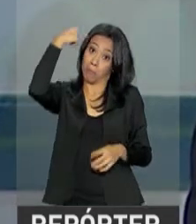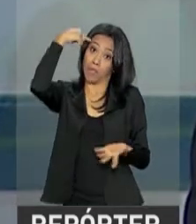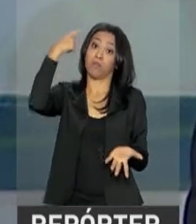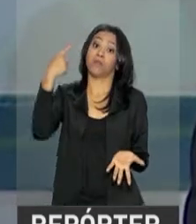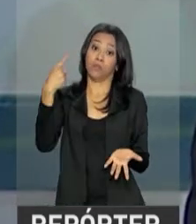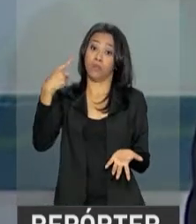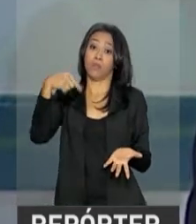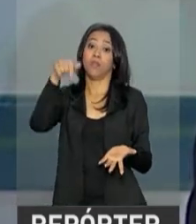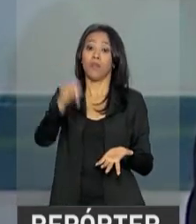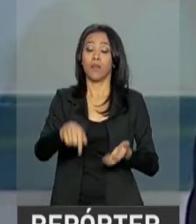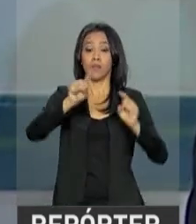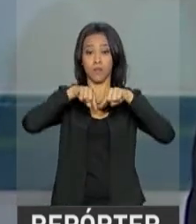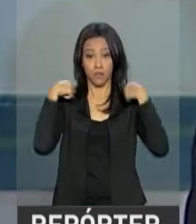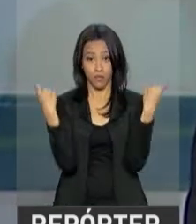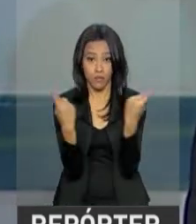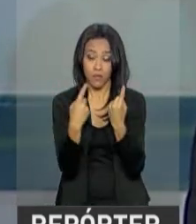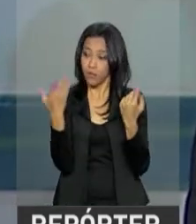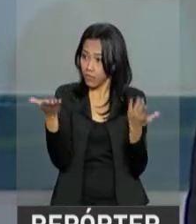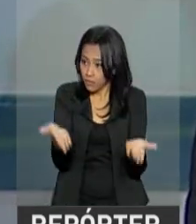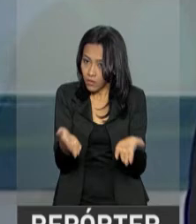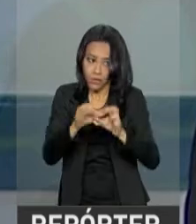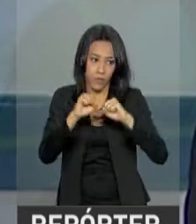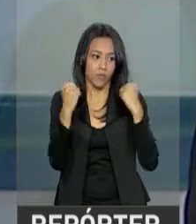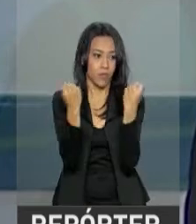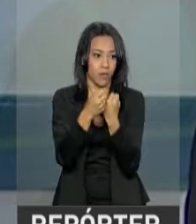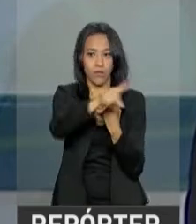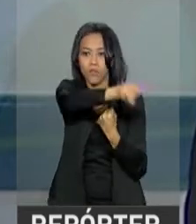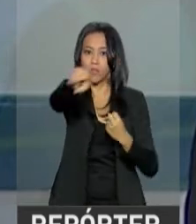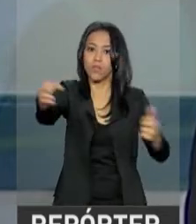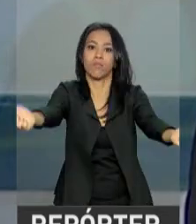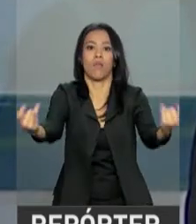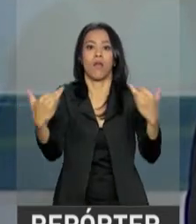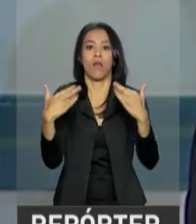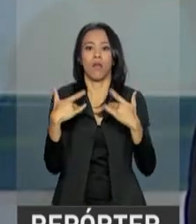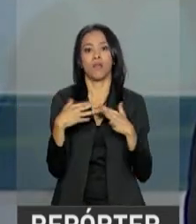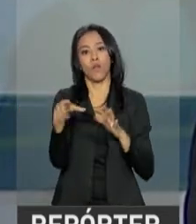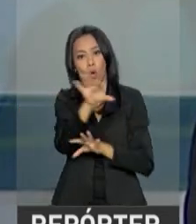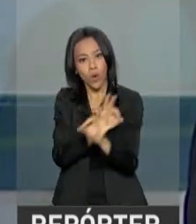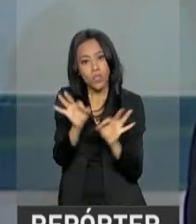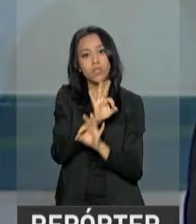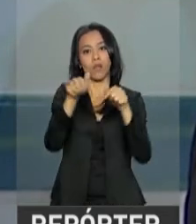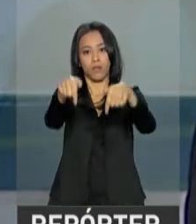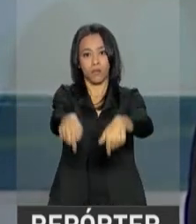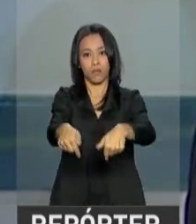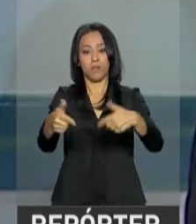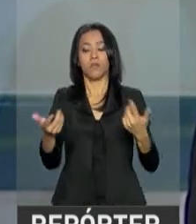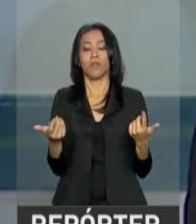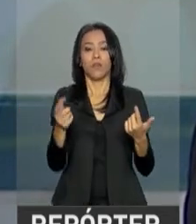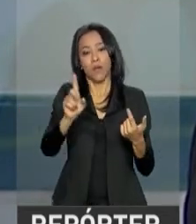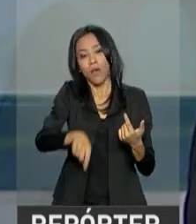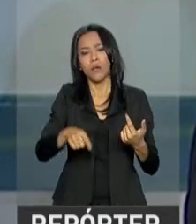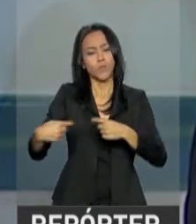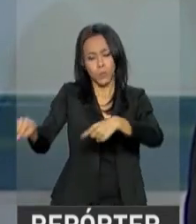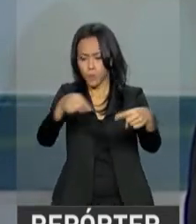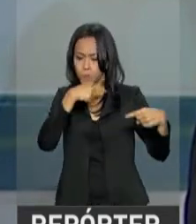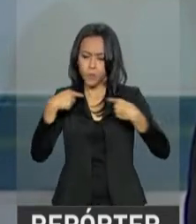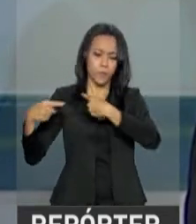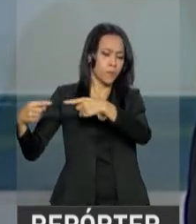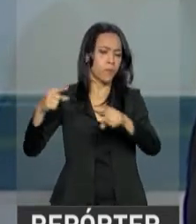desta reunião desse seminário que os senhores e senhoras promovem para discutir